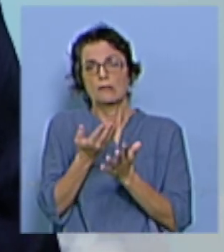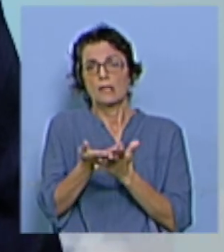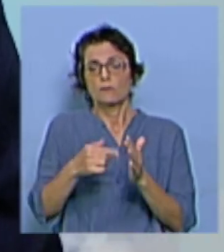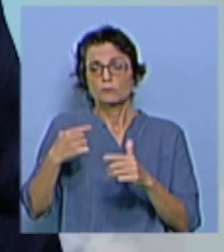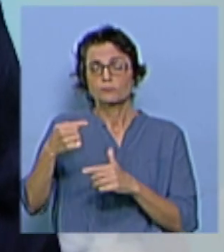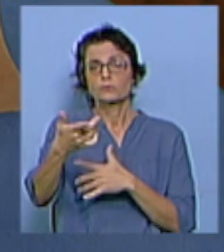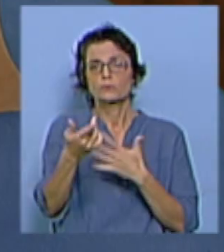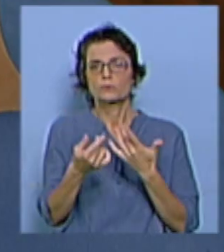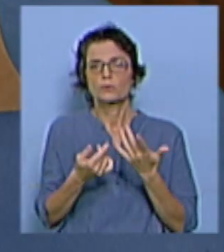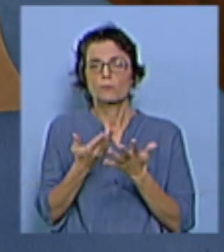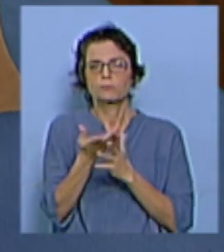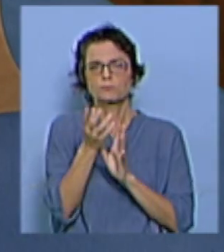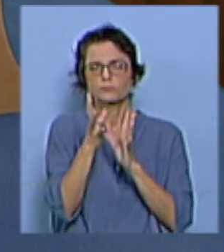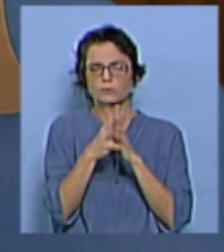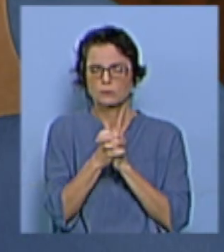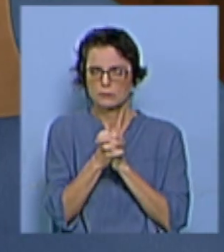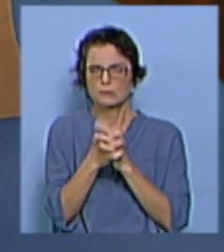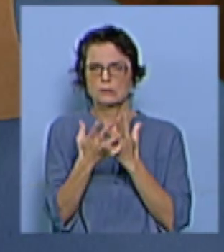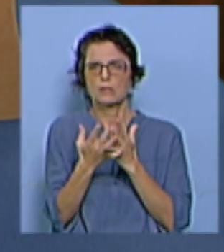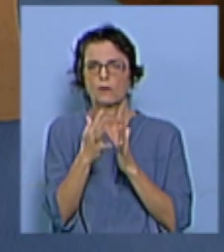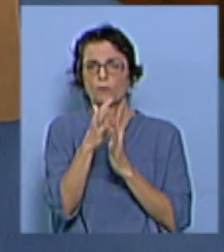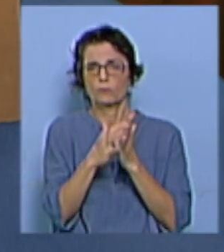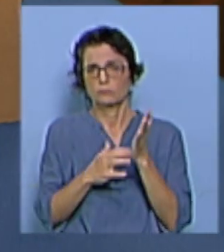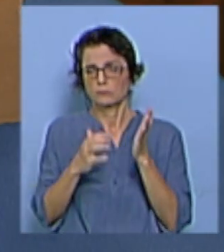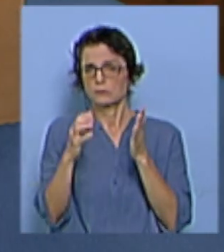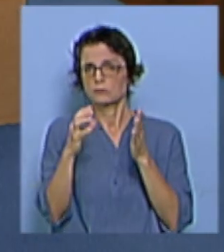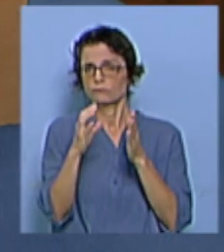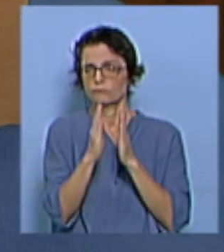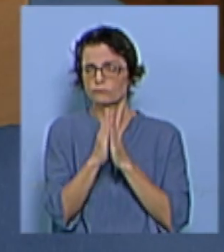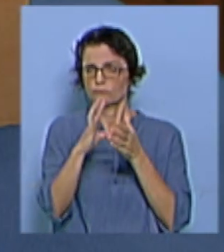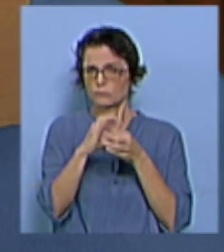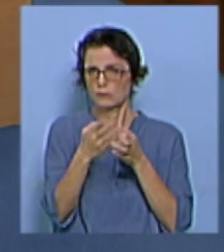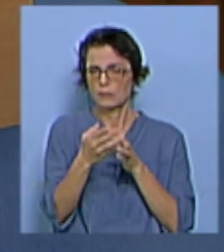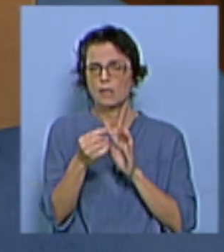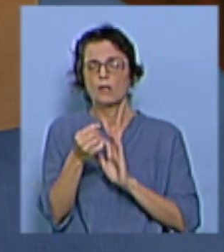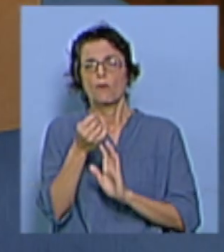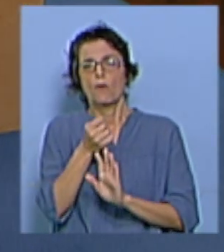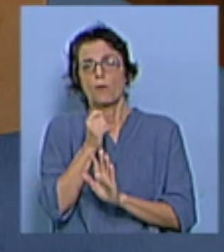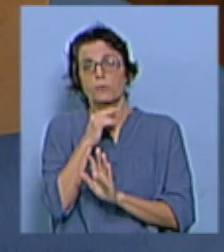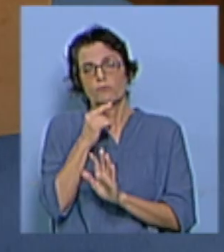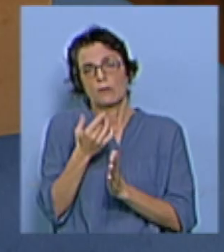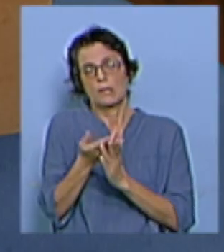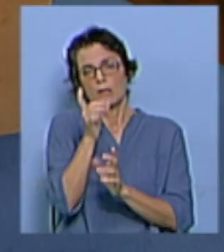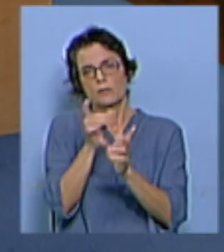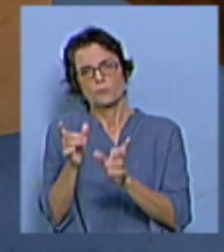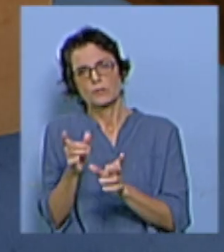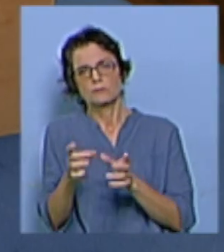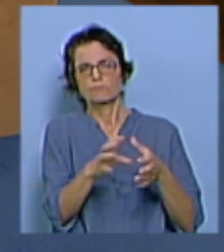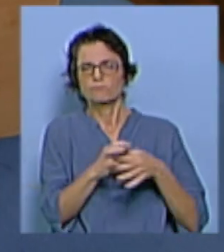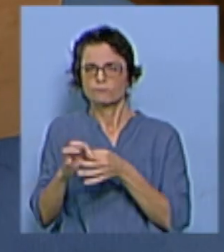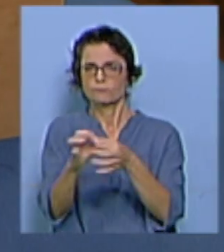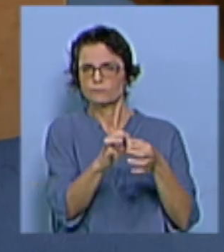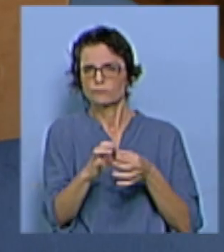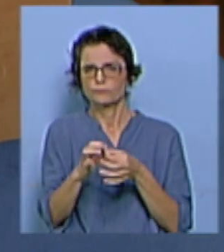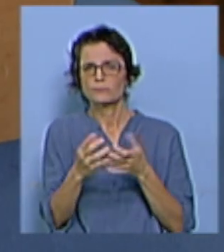da missa para esse tempo da quarentena, que permitiu às pessoas estarem ligadas entre si, estarem ligadas a Jesus também através